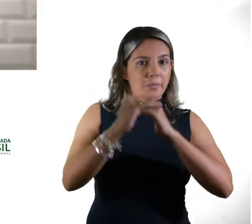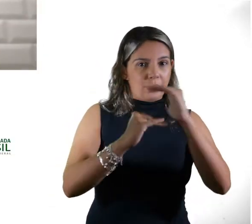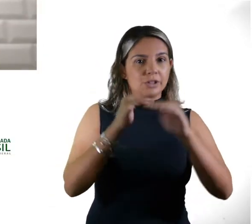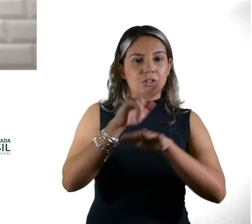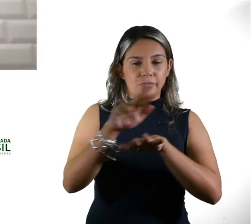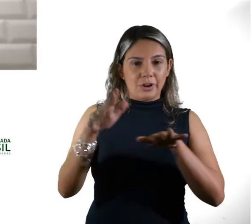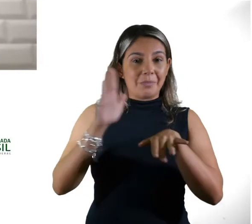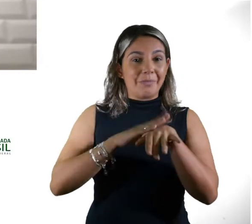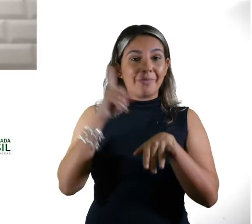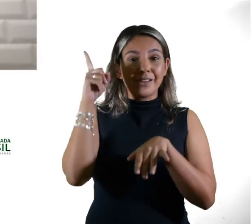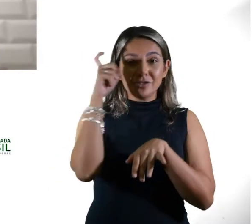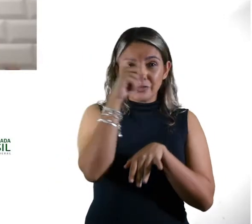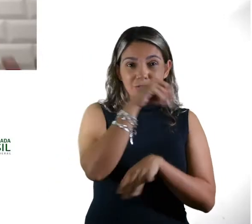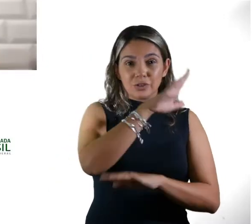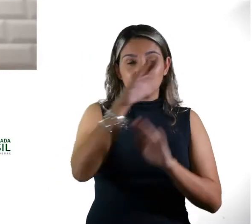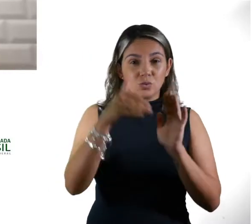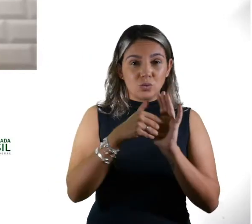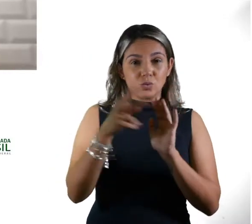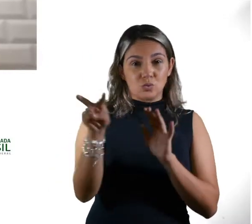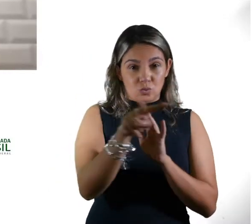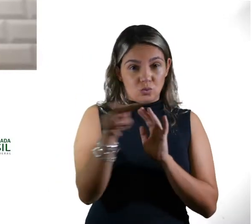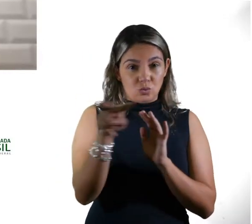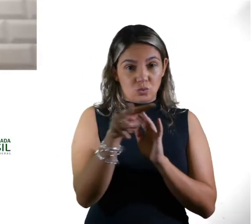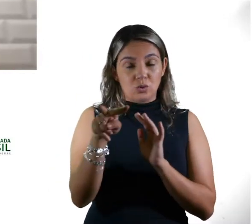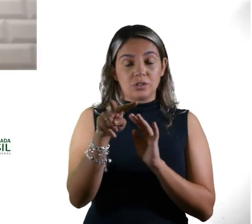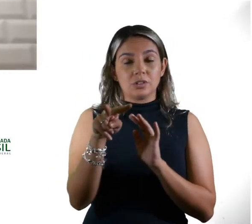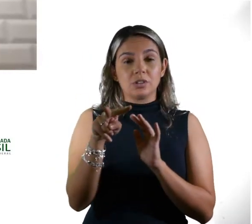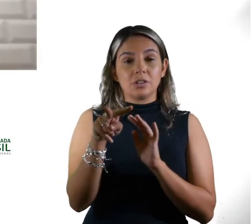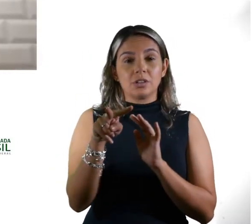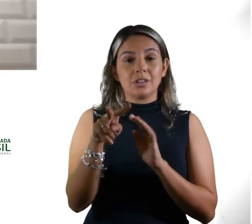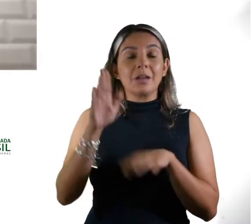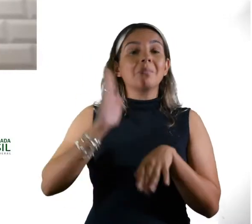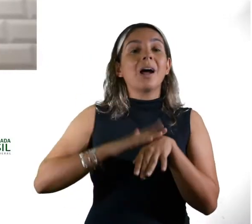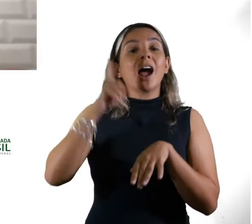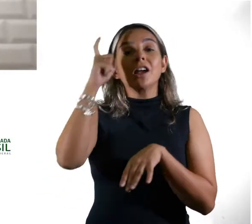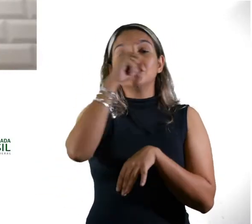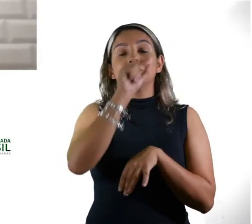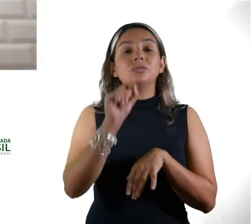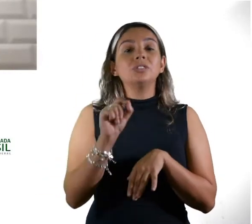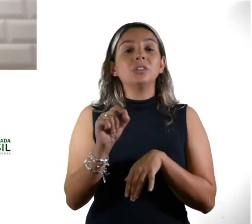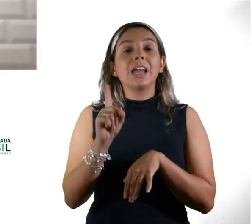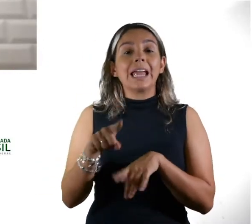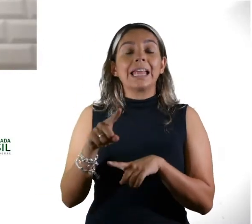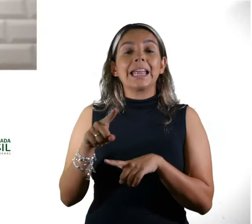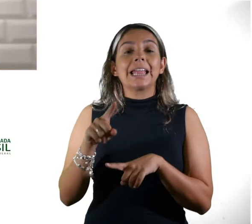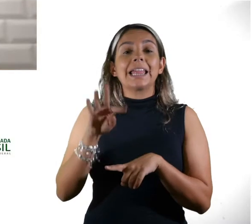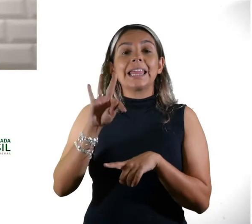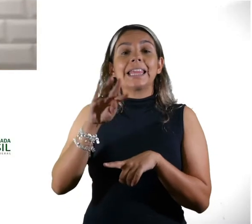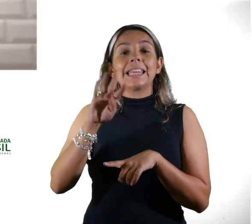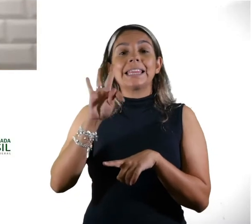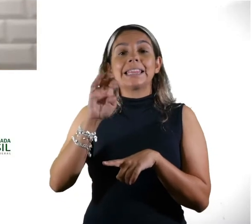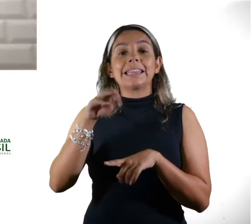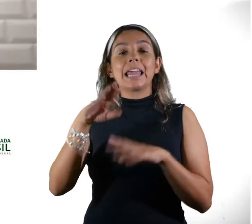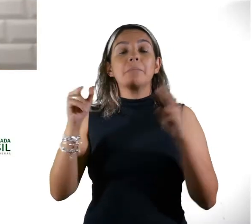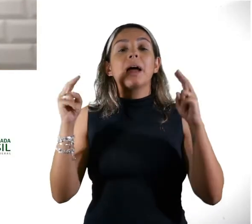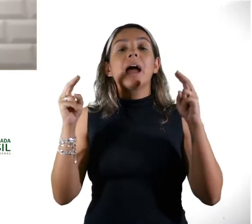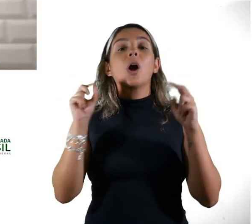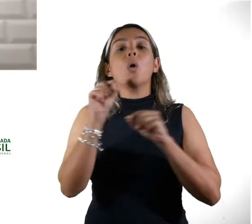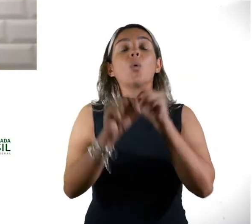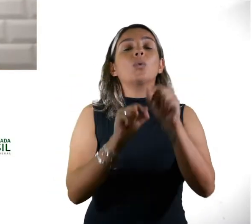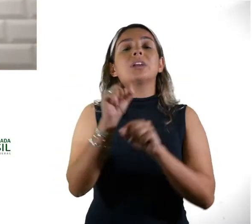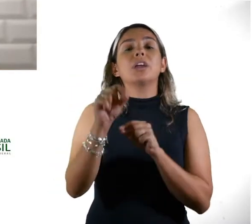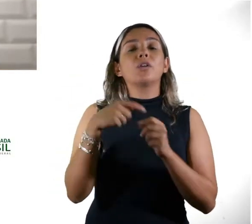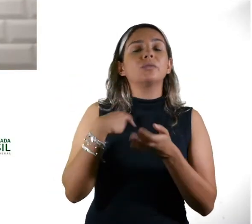o mais difícil, nos 2 casos, atenção, o mais difícil sempre é o tema, não é? É encontrar o tema. O que é que eu